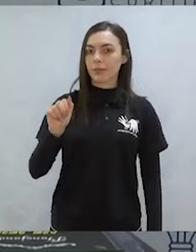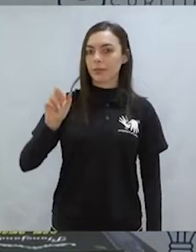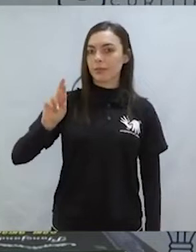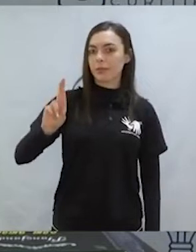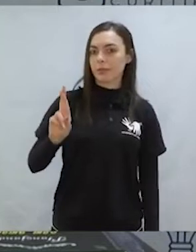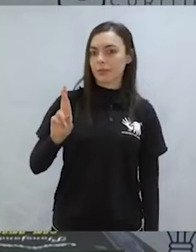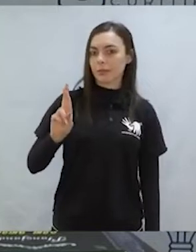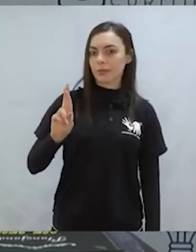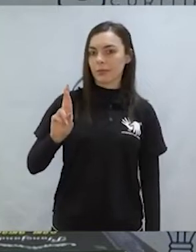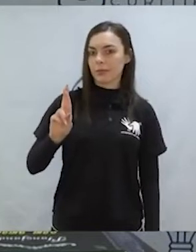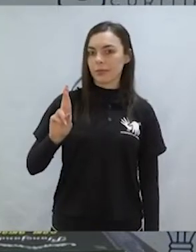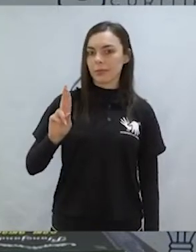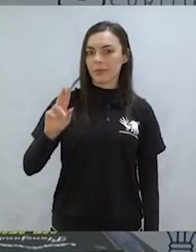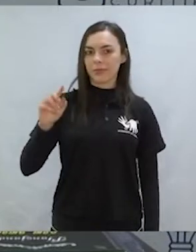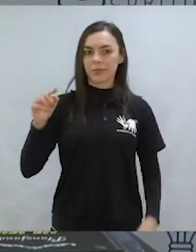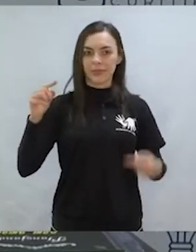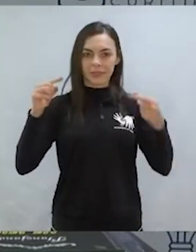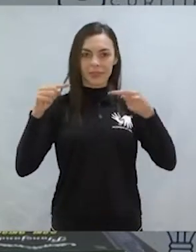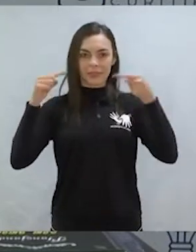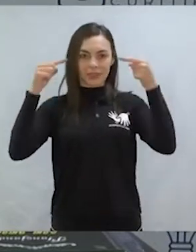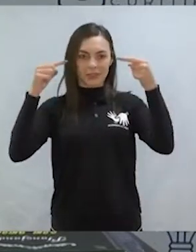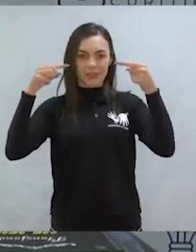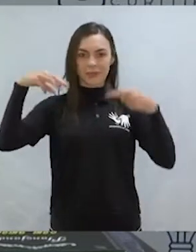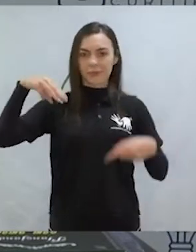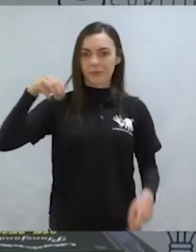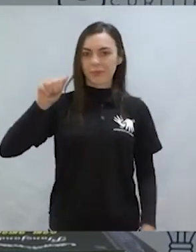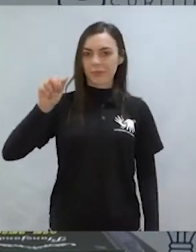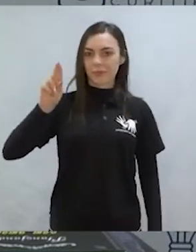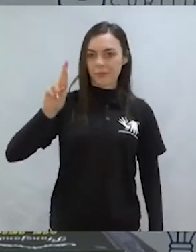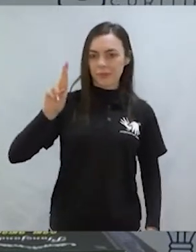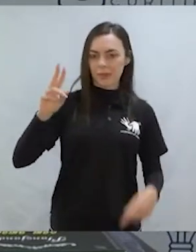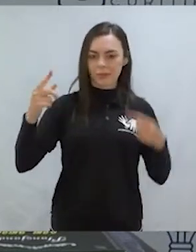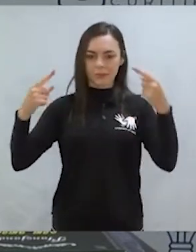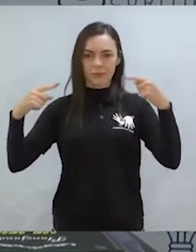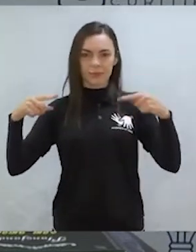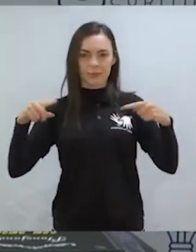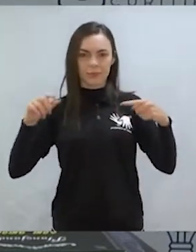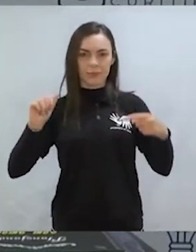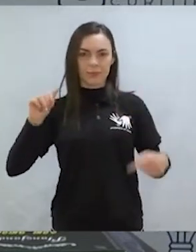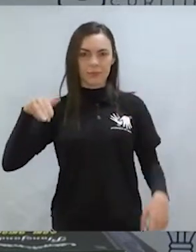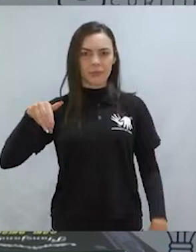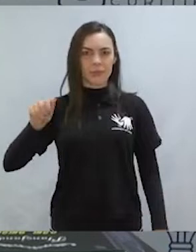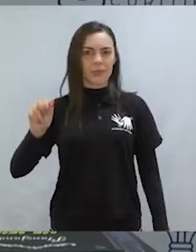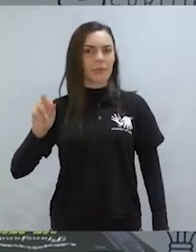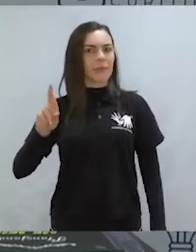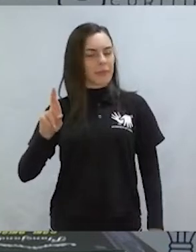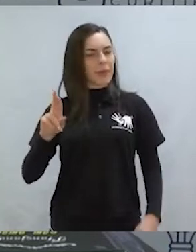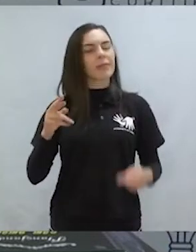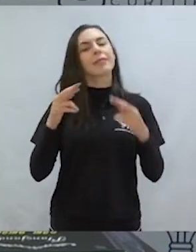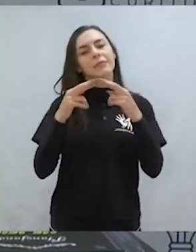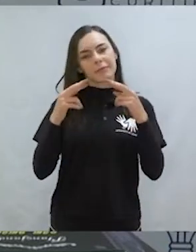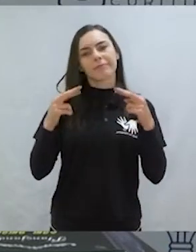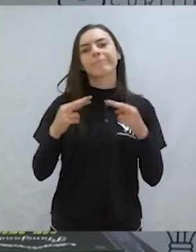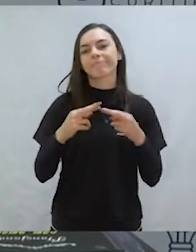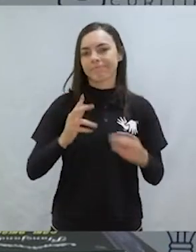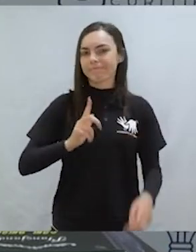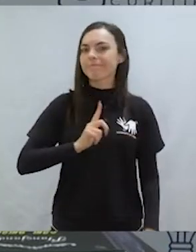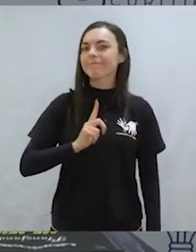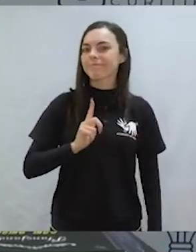amar. Em cima, mar e amar. Tem rima,